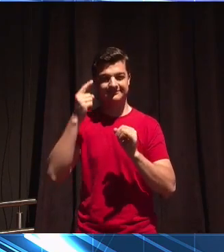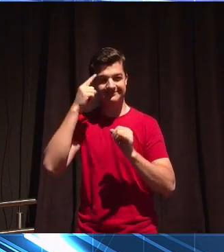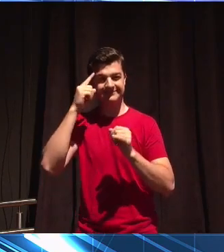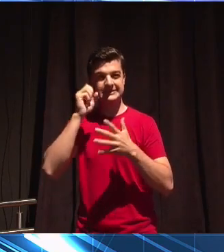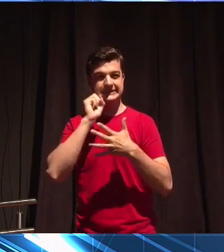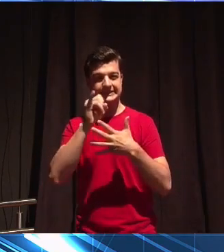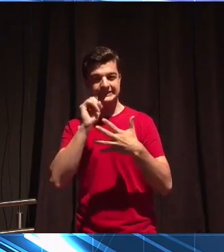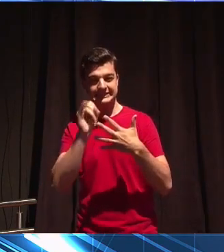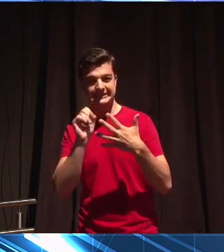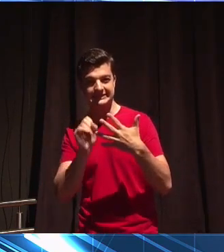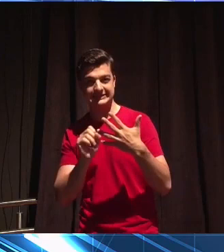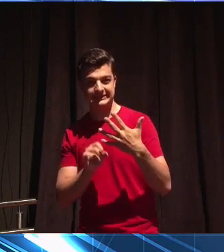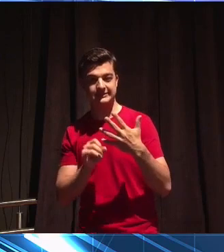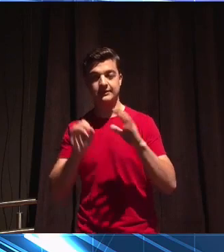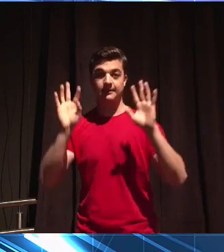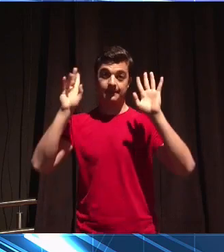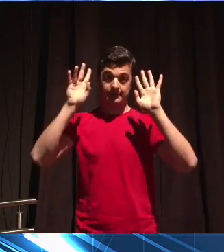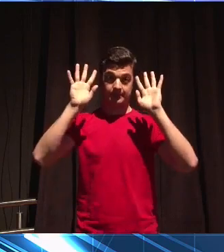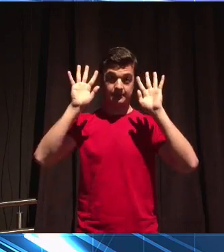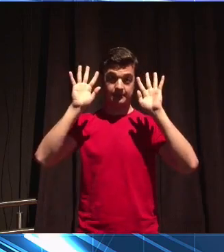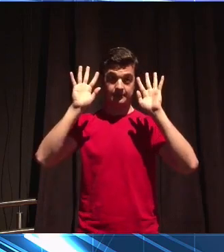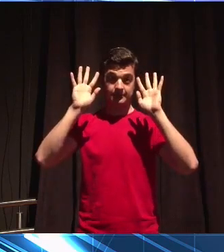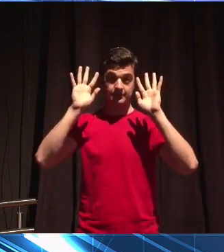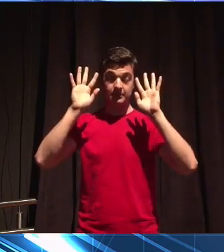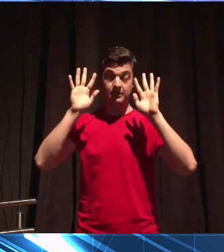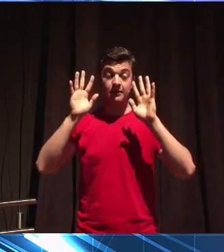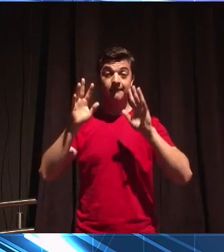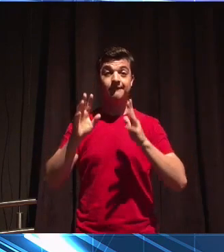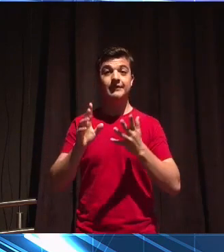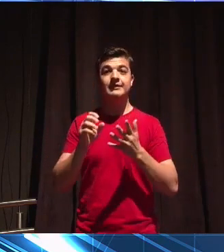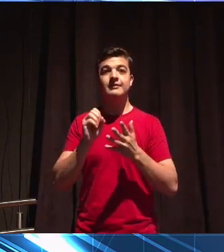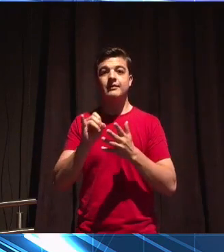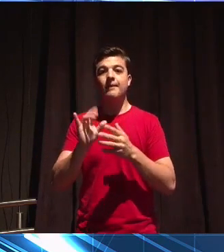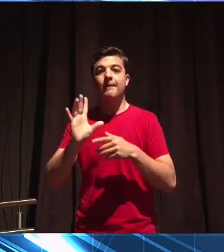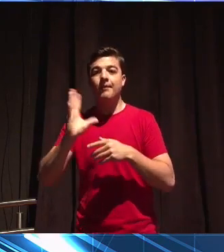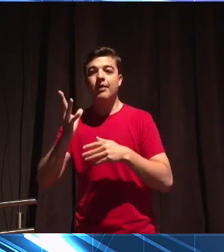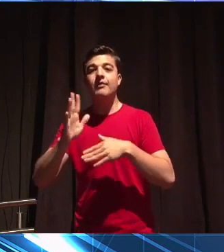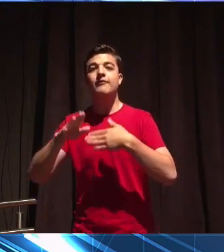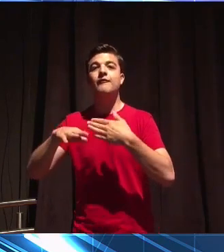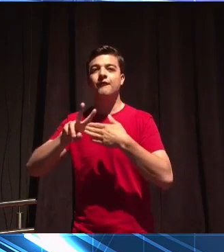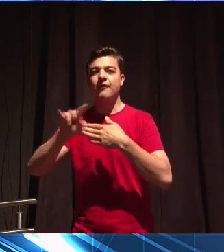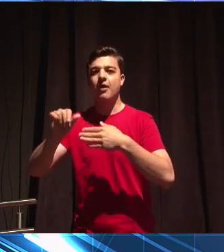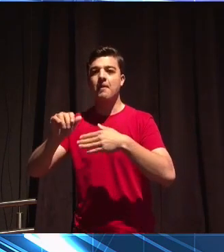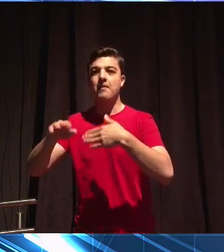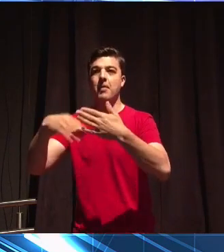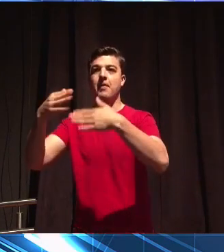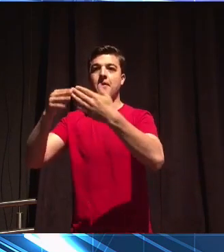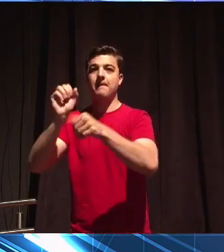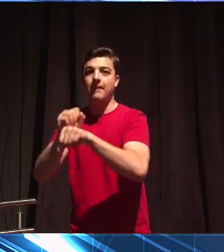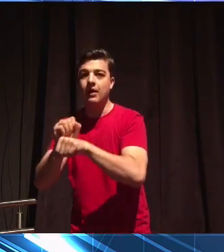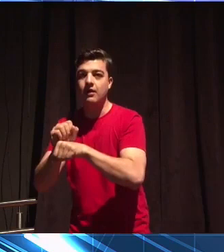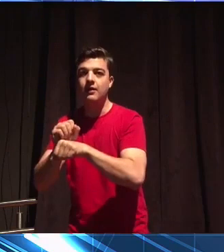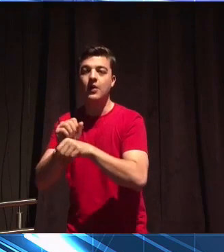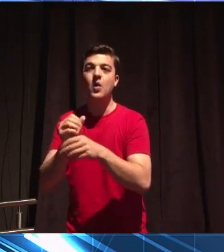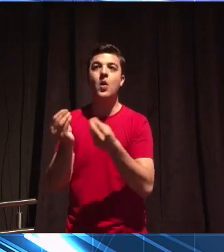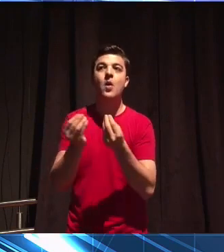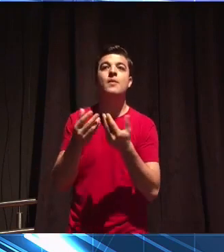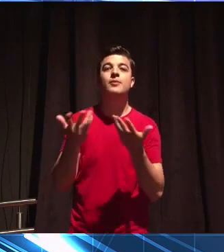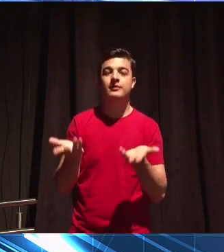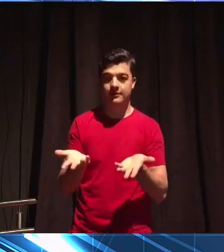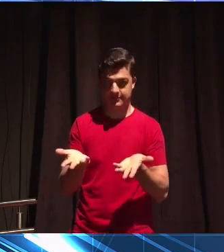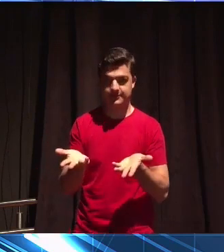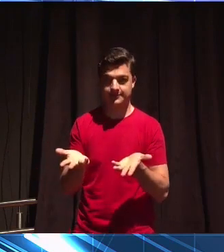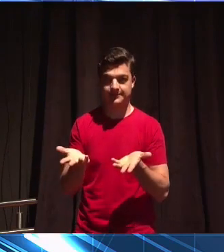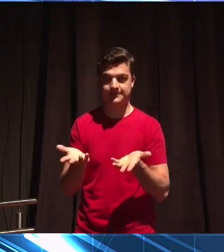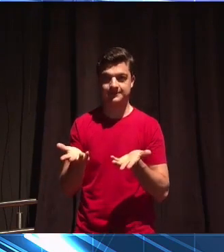discussões, a gente vai impedir, às vezes, desenvolvimento, vai impedir inovação, e uma coisa que eu sempre falo é, não, a questão da privacidade não é nunca